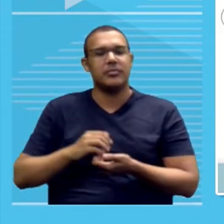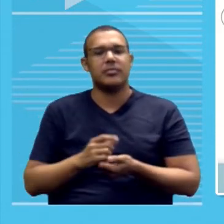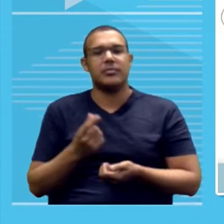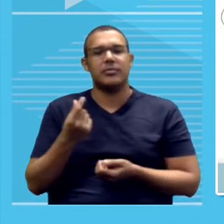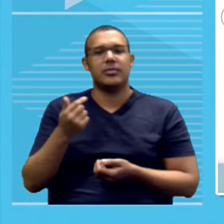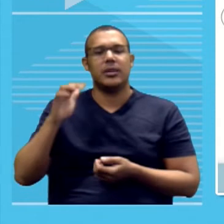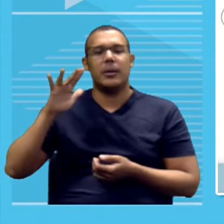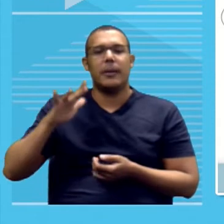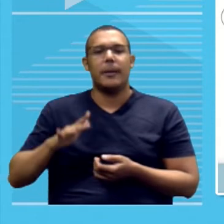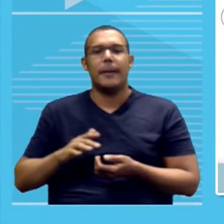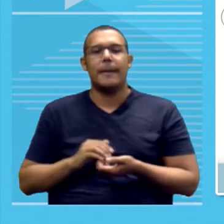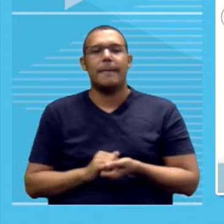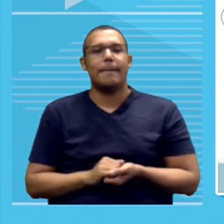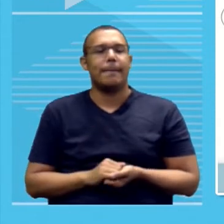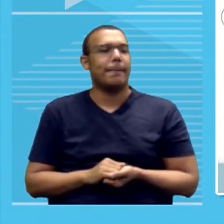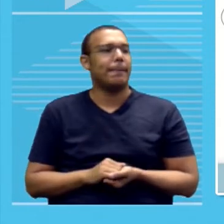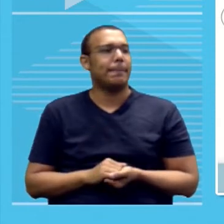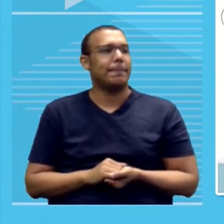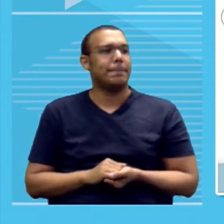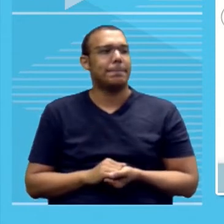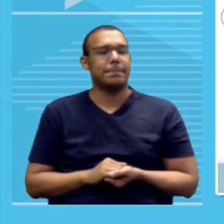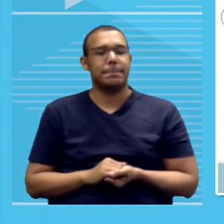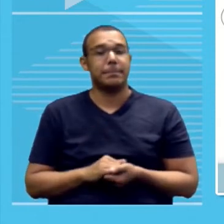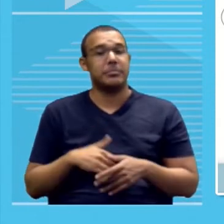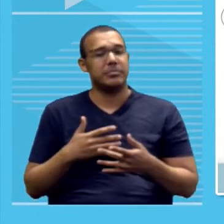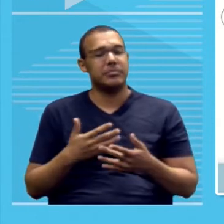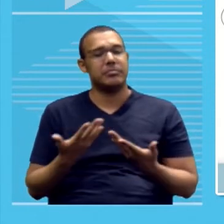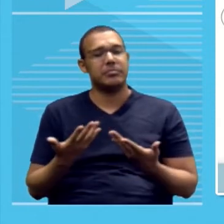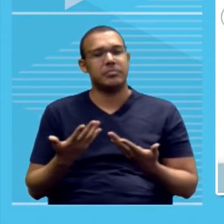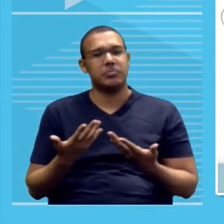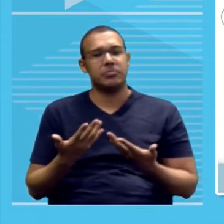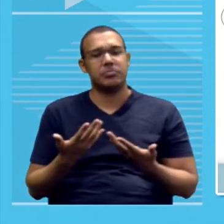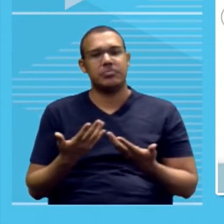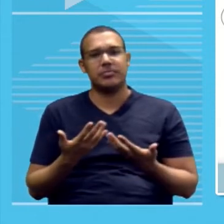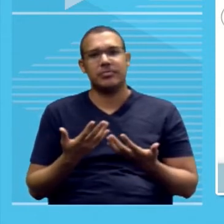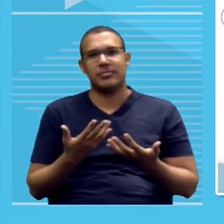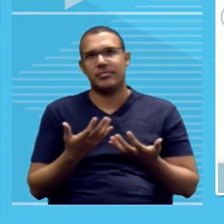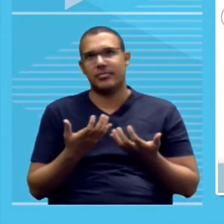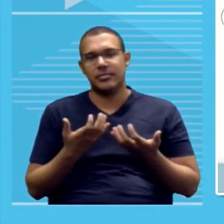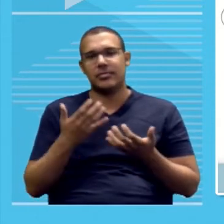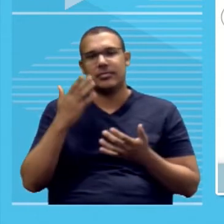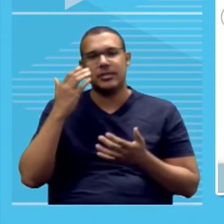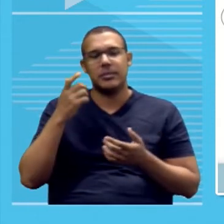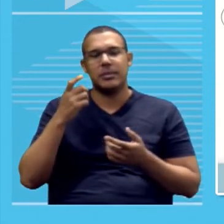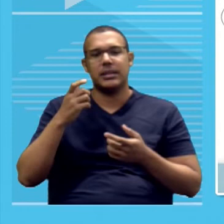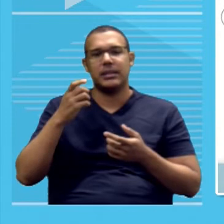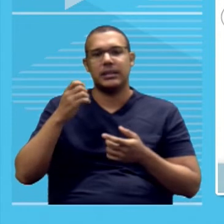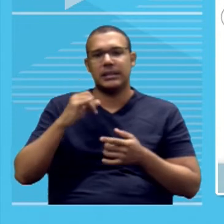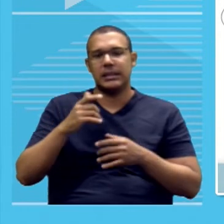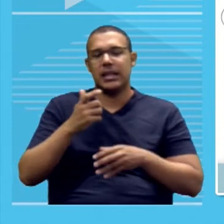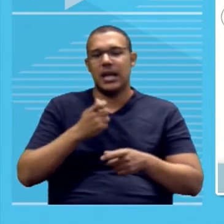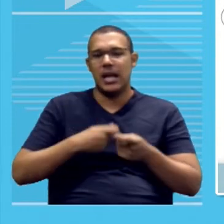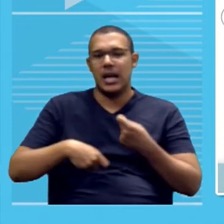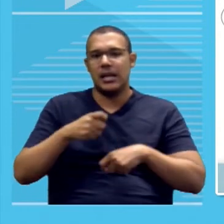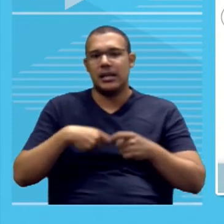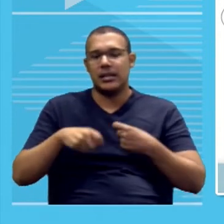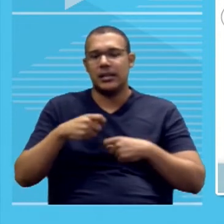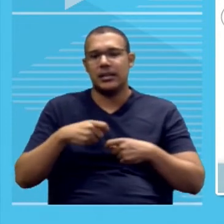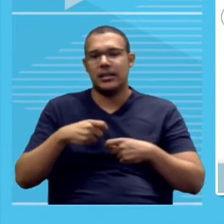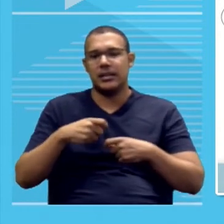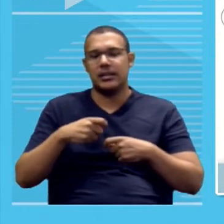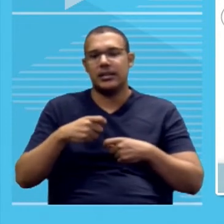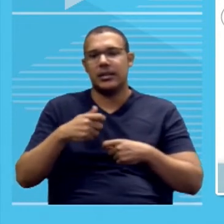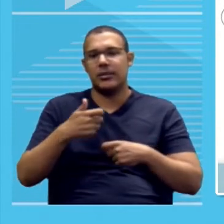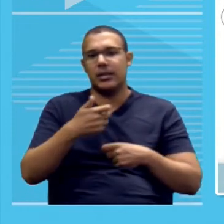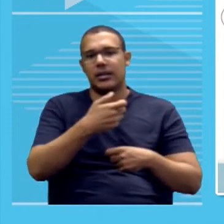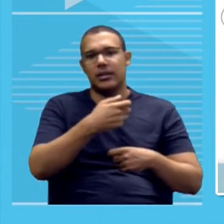Então, esse fator influencia muito. Você não quer saber se você vai economizar tendo uma lâmpada que dura 15